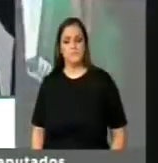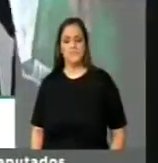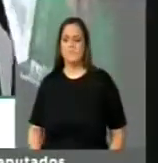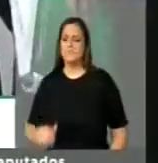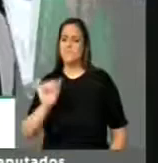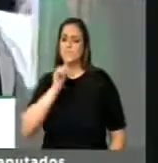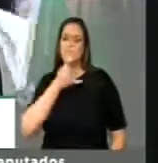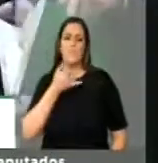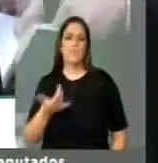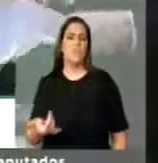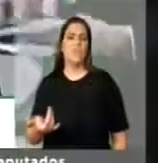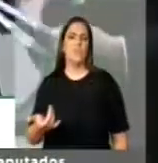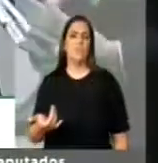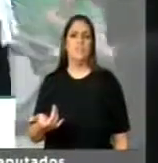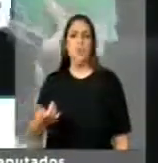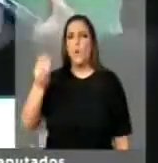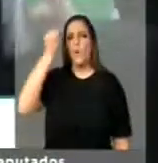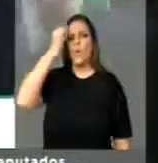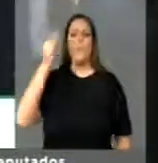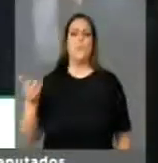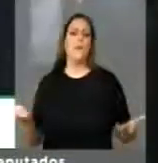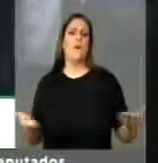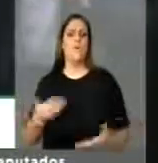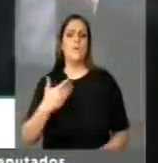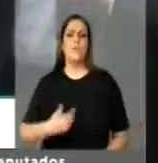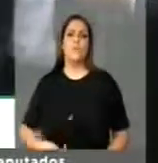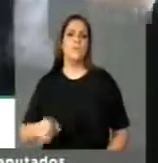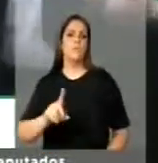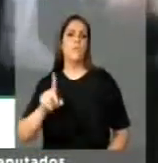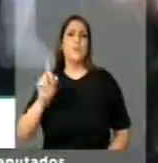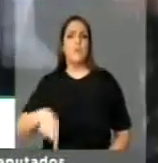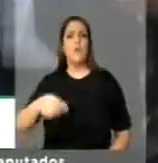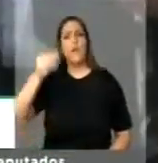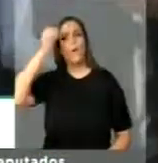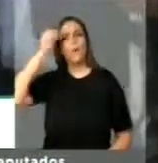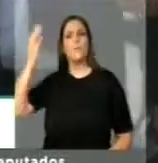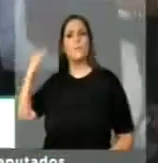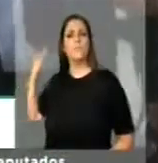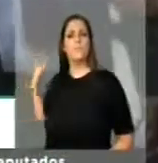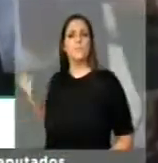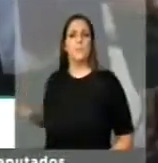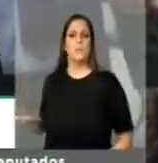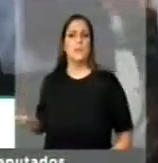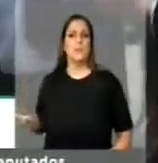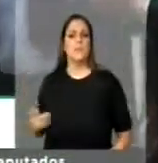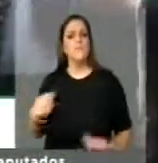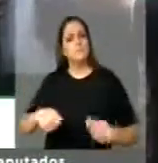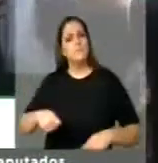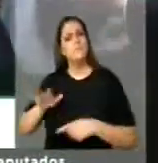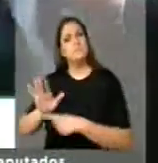não foi culpa desses governos atuais, é do governo passado. E nós temos a obrigação de consertar isso.